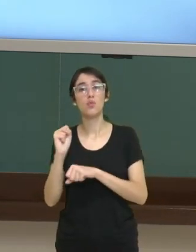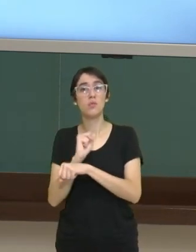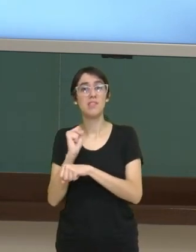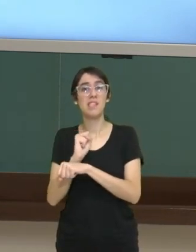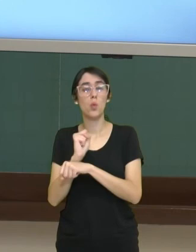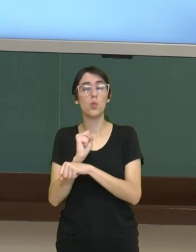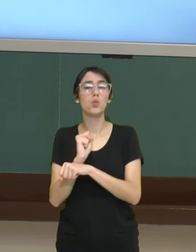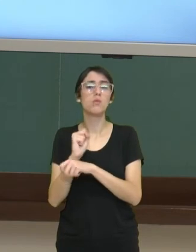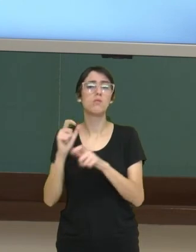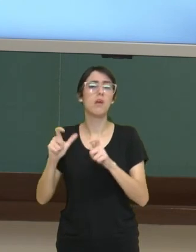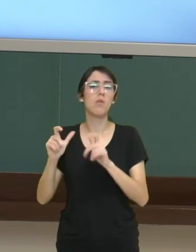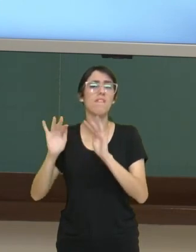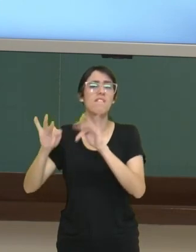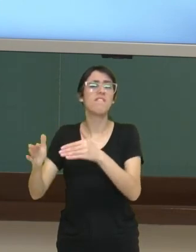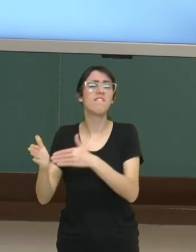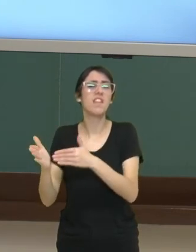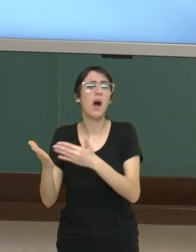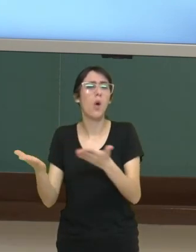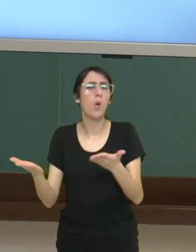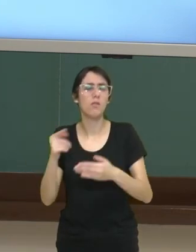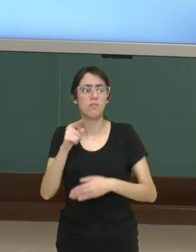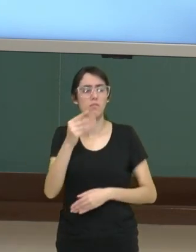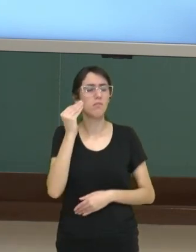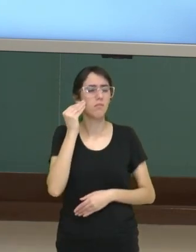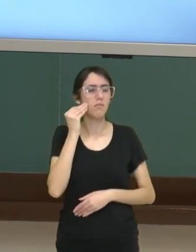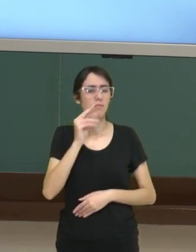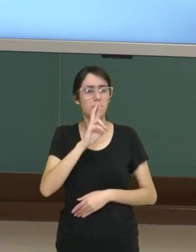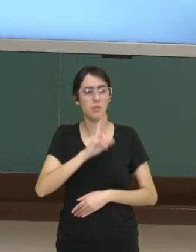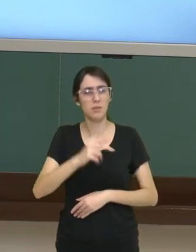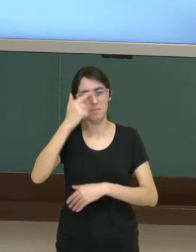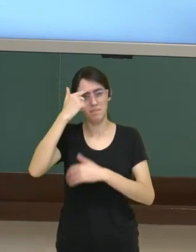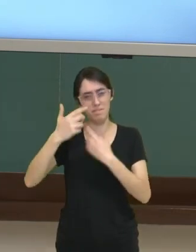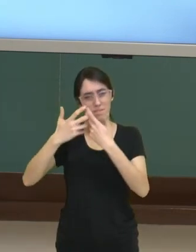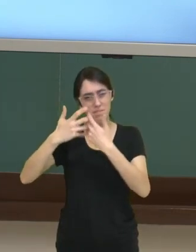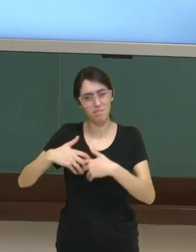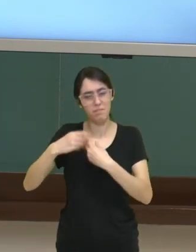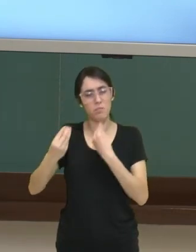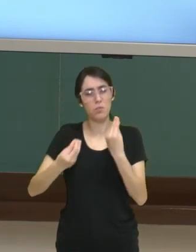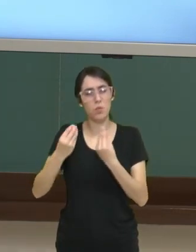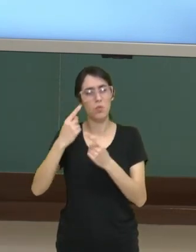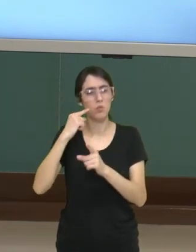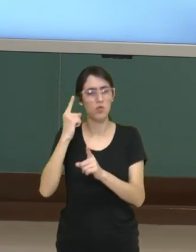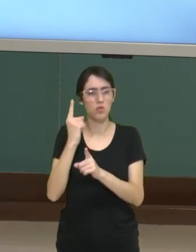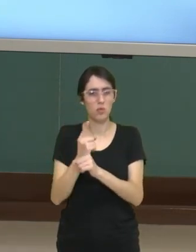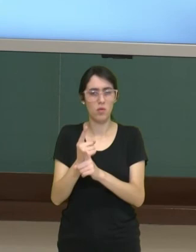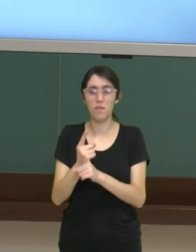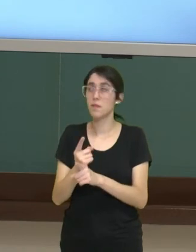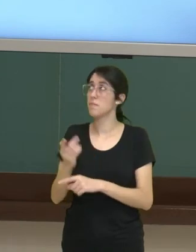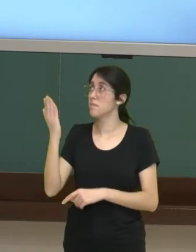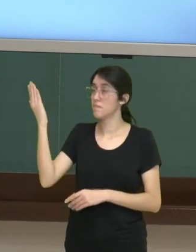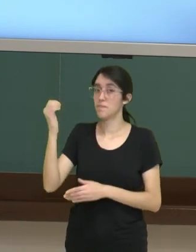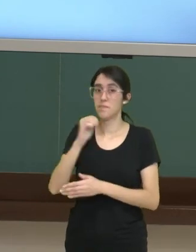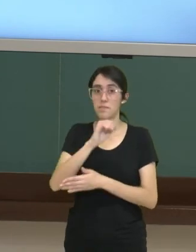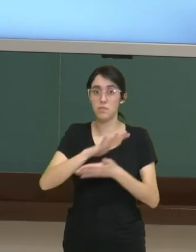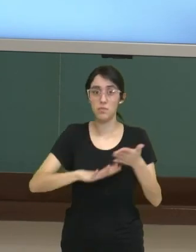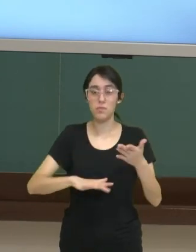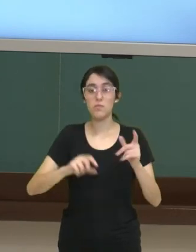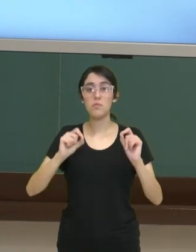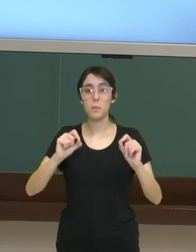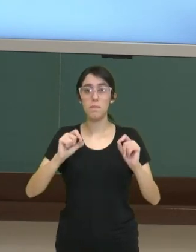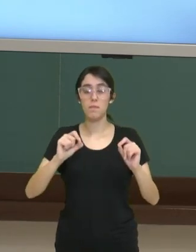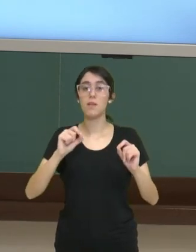ser o ponto final? Vou dar um tempinho para vocês responderem, pensarem. Essa questão é uma questão principalmente